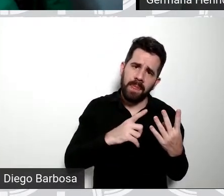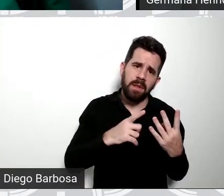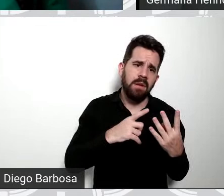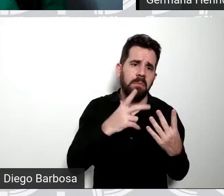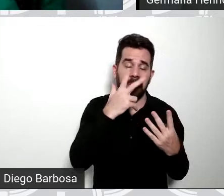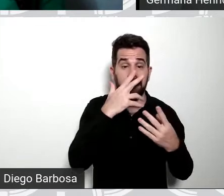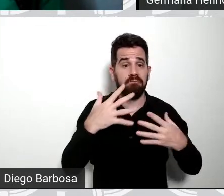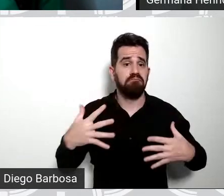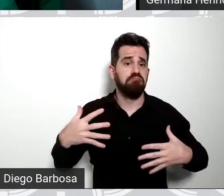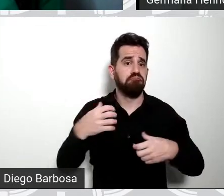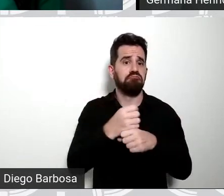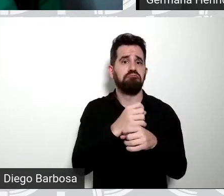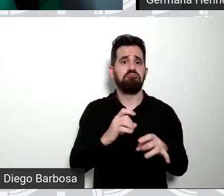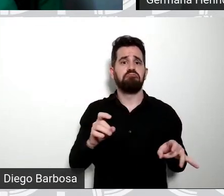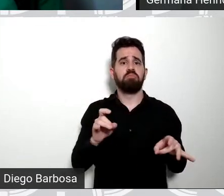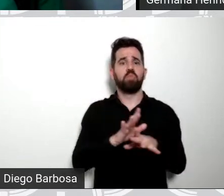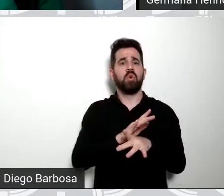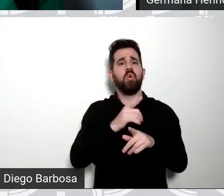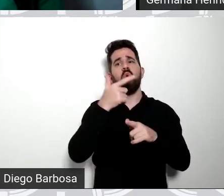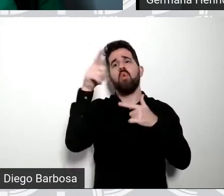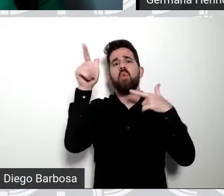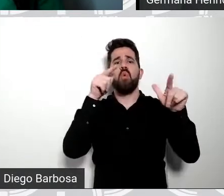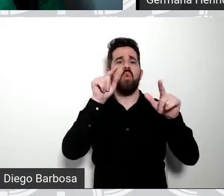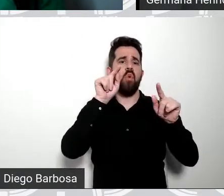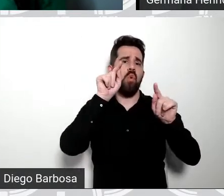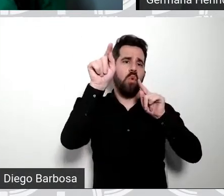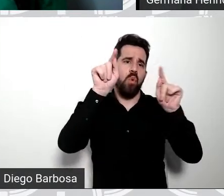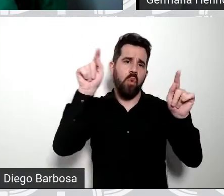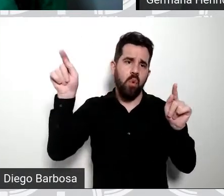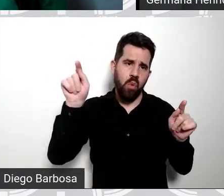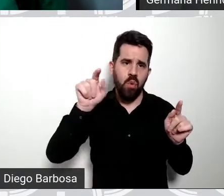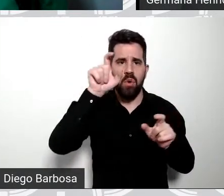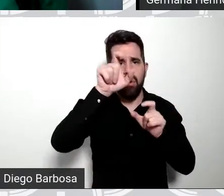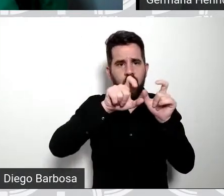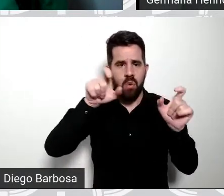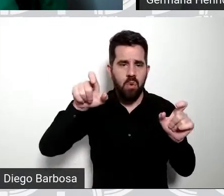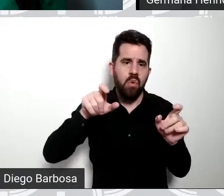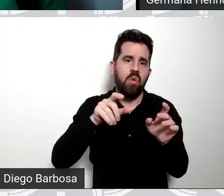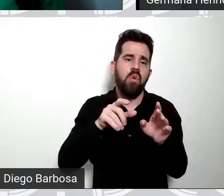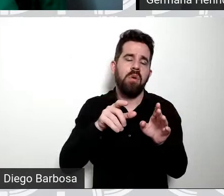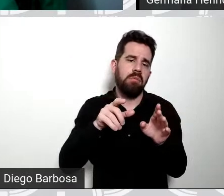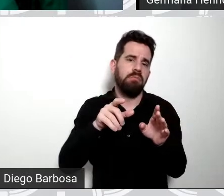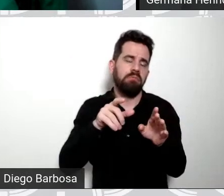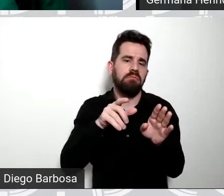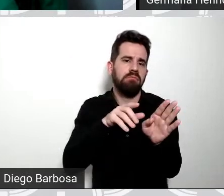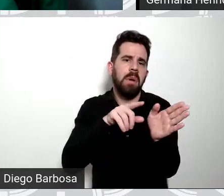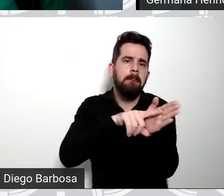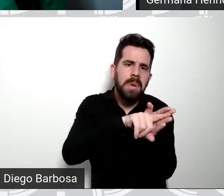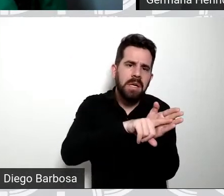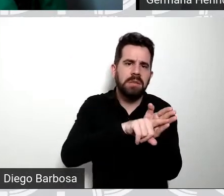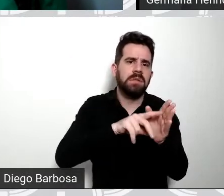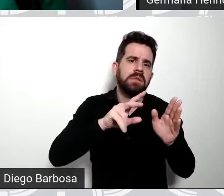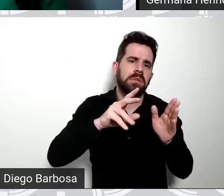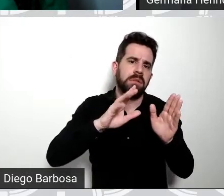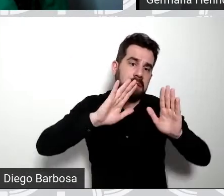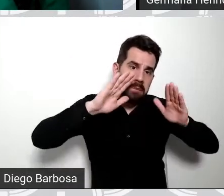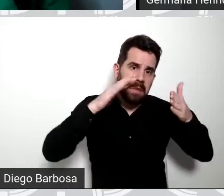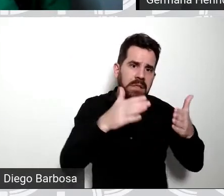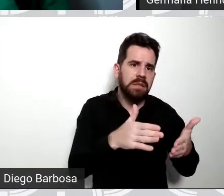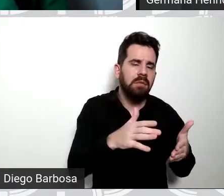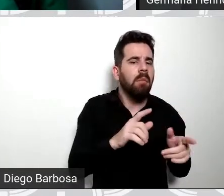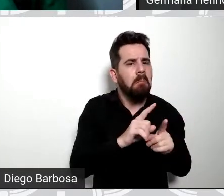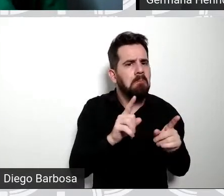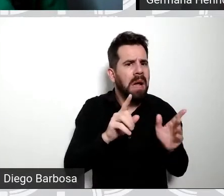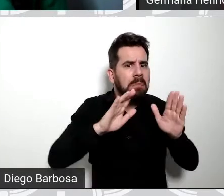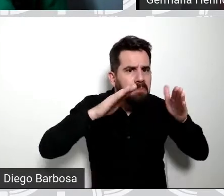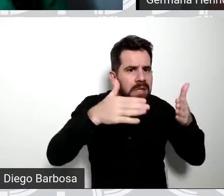né, que têm feito pesquisas um pouco mais específicas, como é o caso específico no bom sentido, né, como